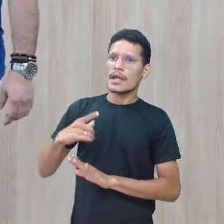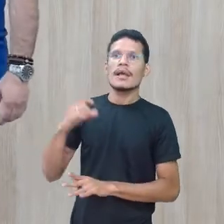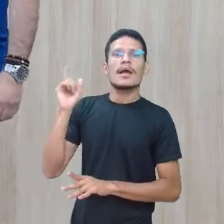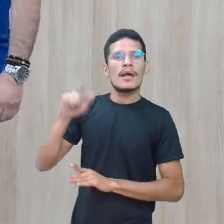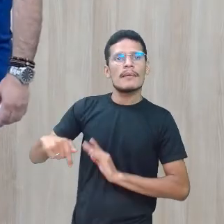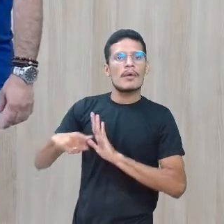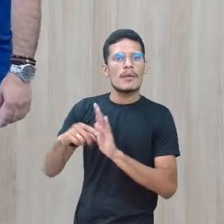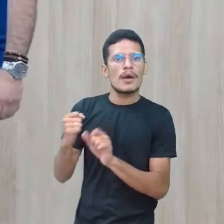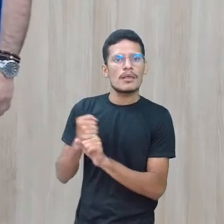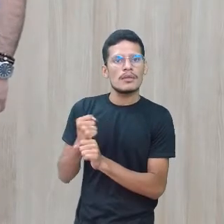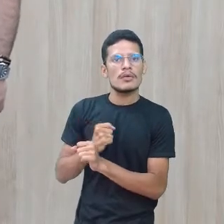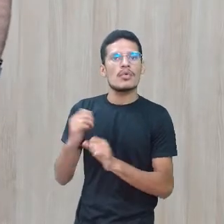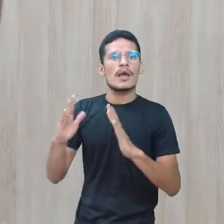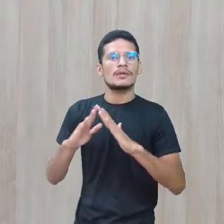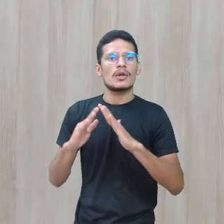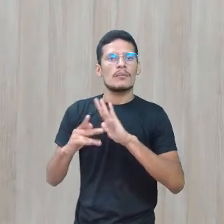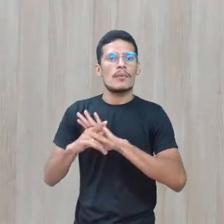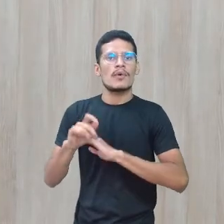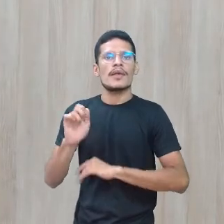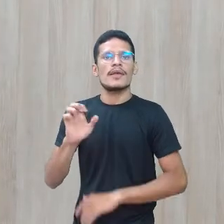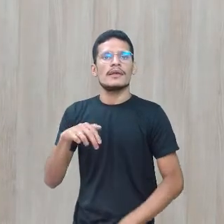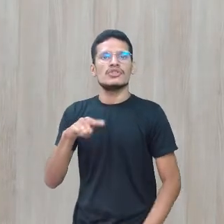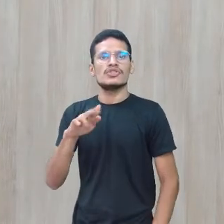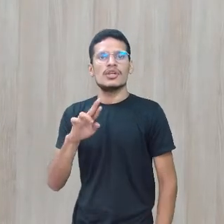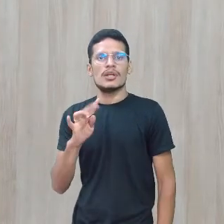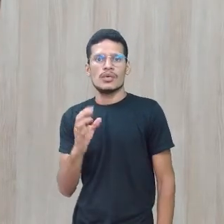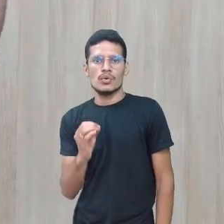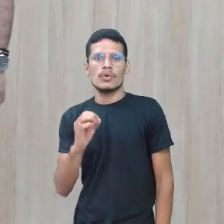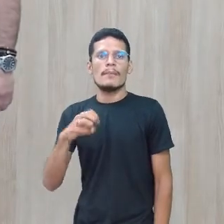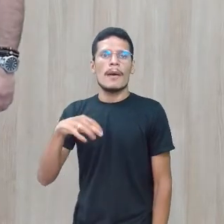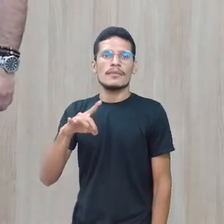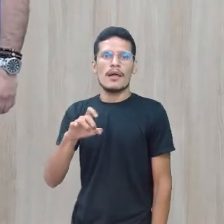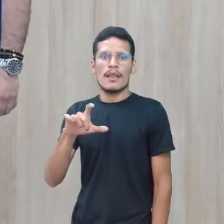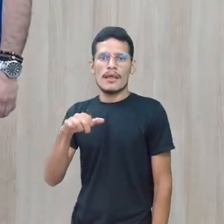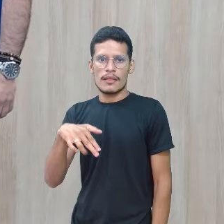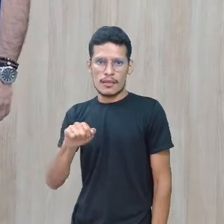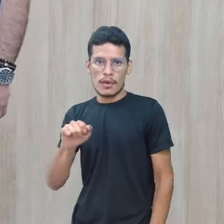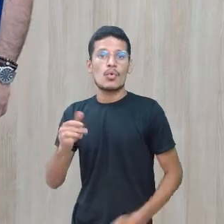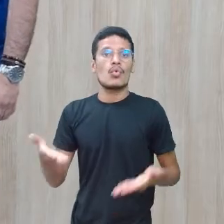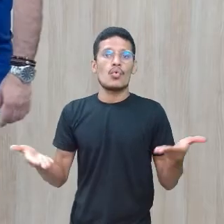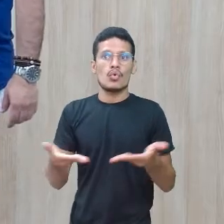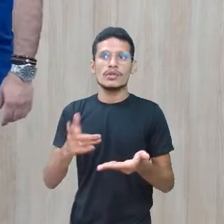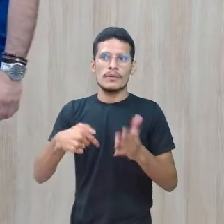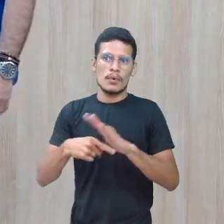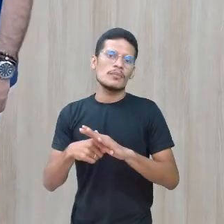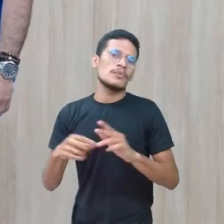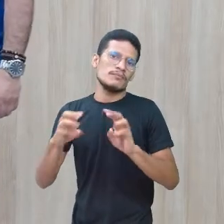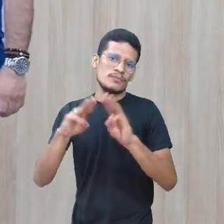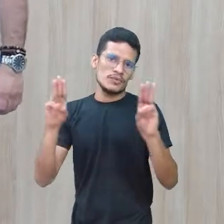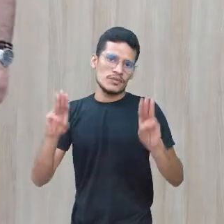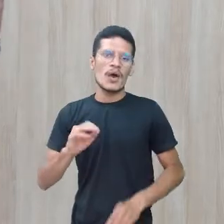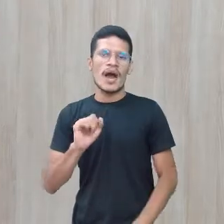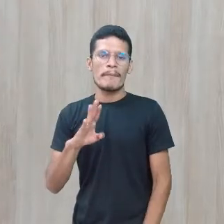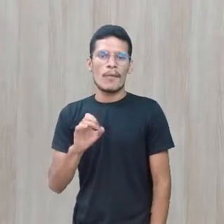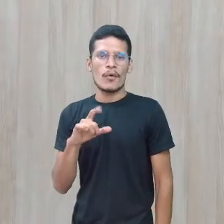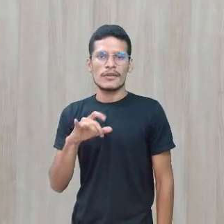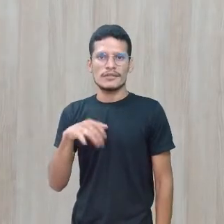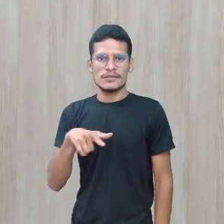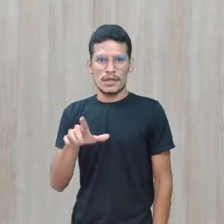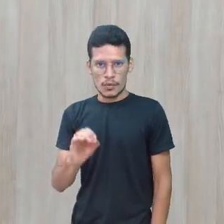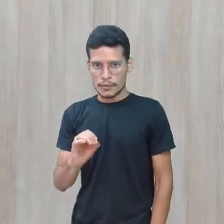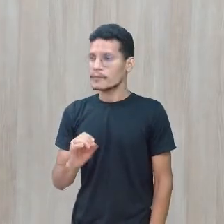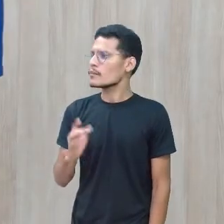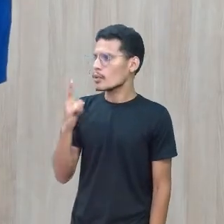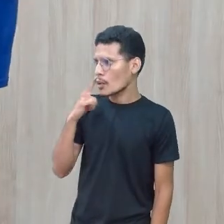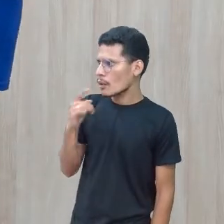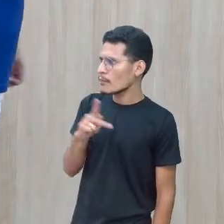né, casarão, né, do Engenho da Madalena, né, que hoje é o Museu da Abolição, ok?